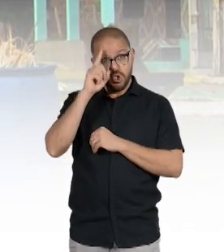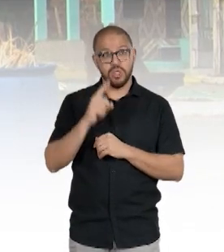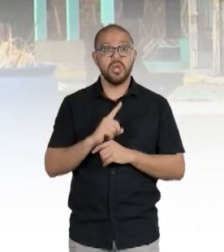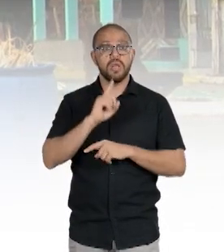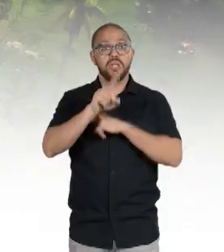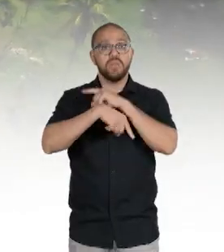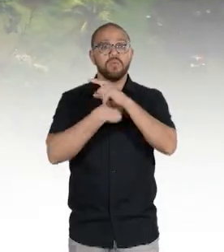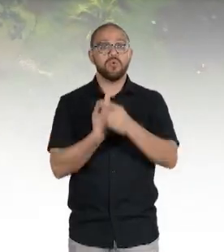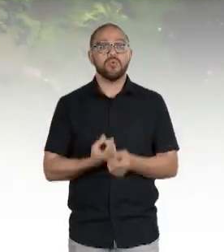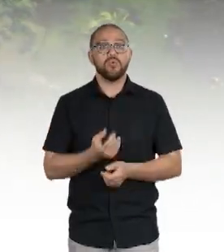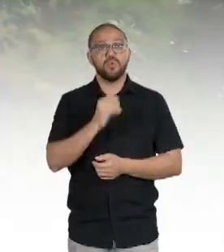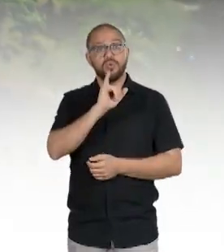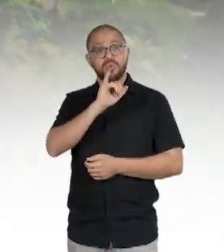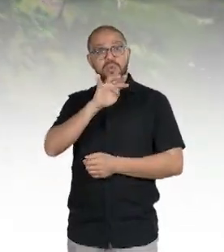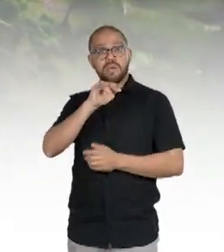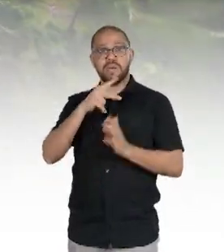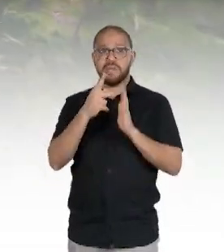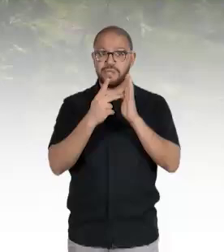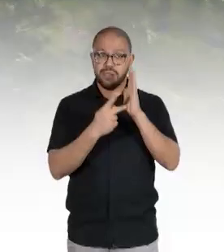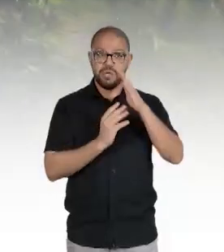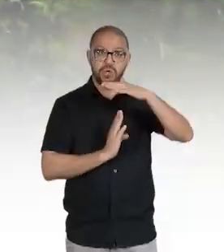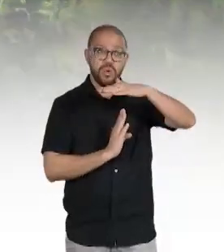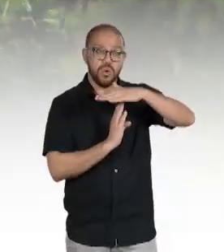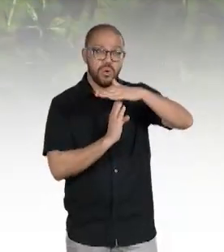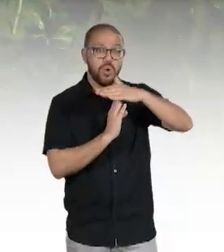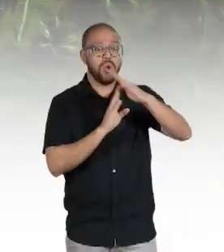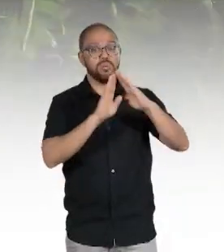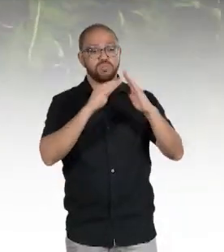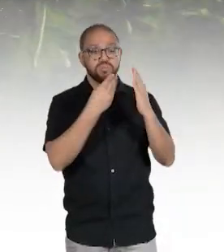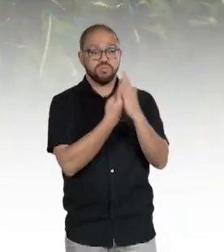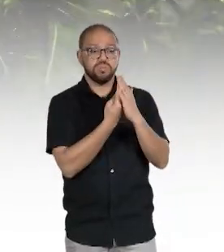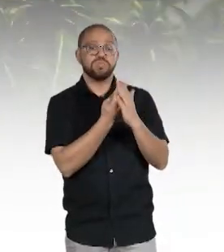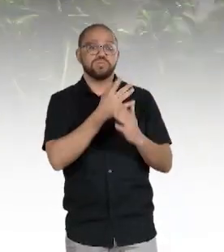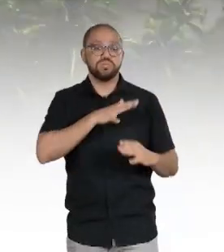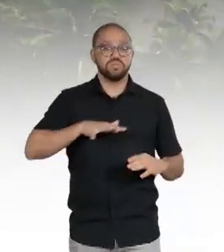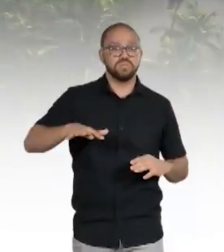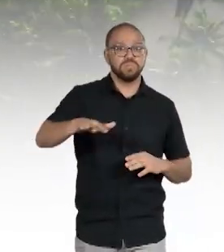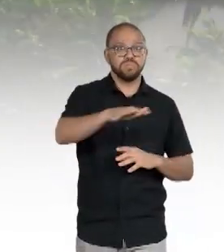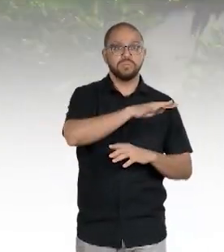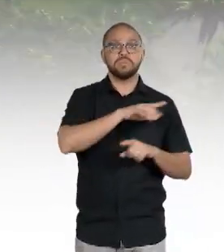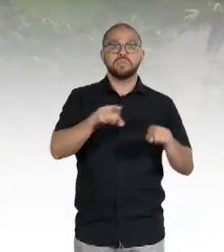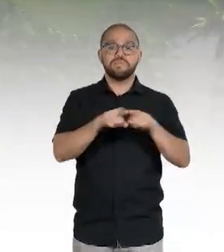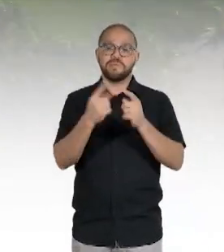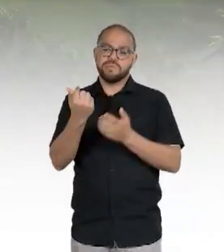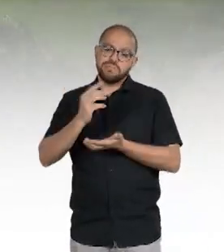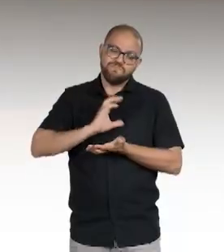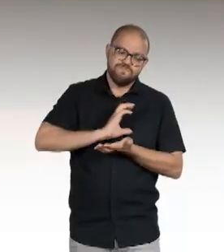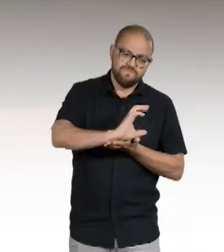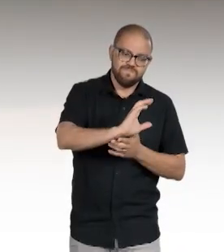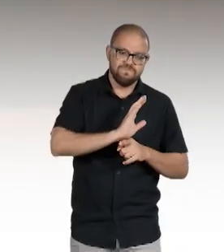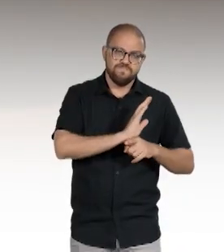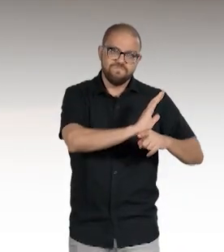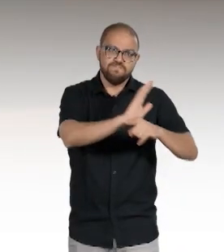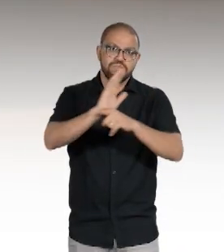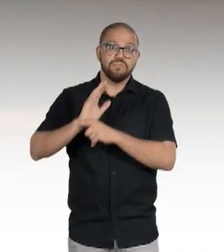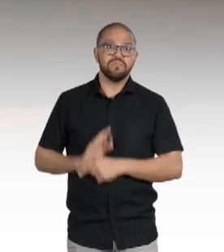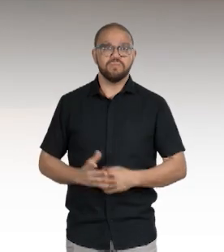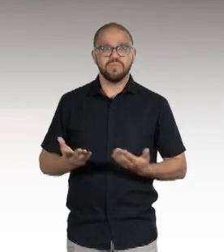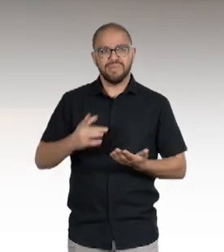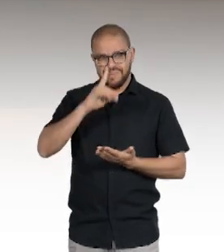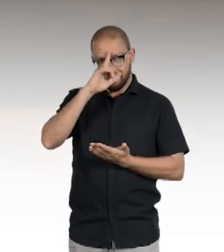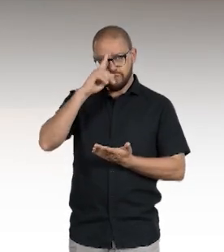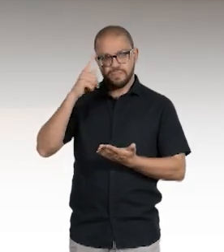portaria do INCRA, reconhecendo os limites da comunidade quilombola e garantindo orçamento para o processo. Essa